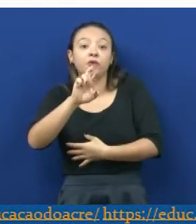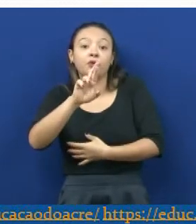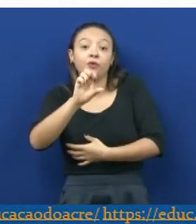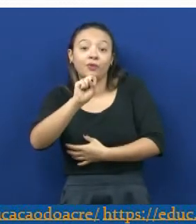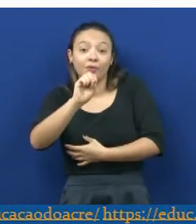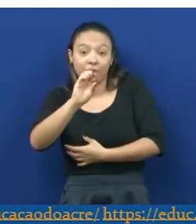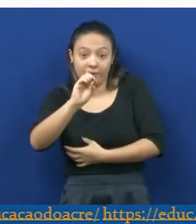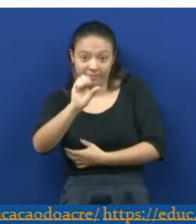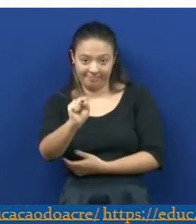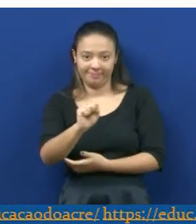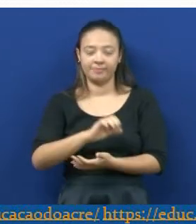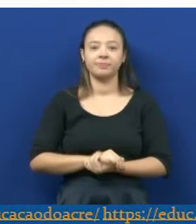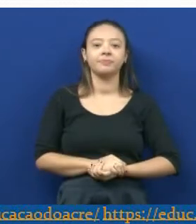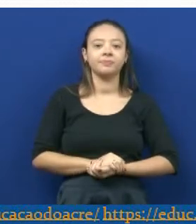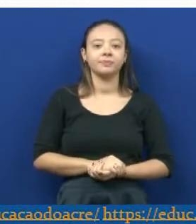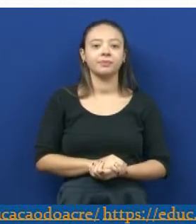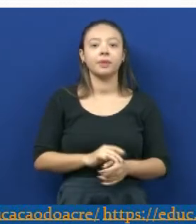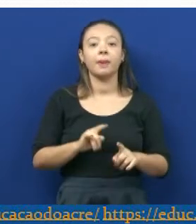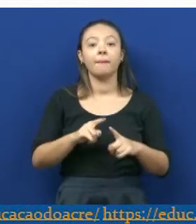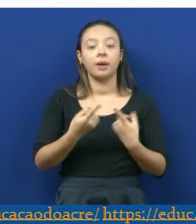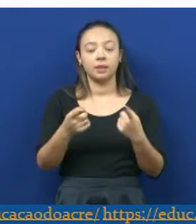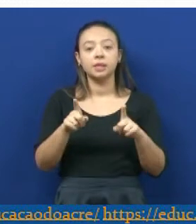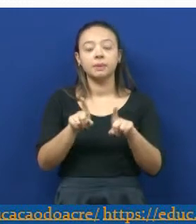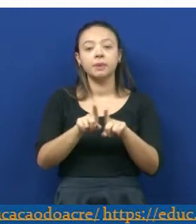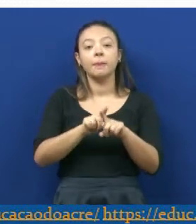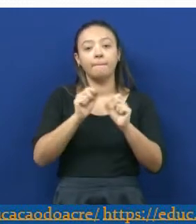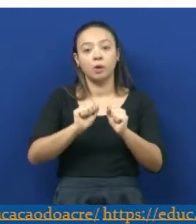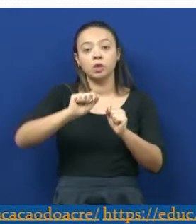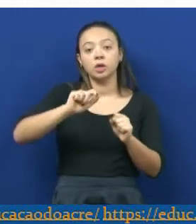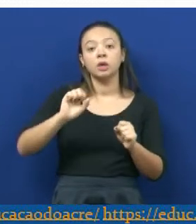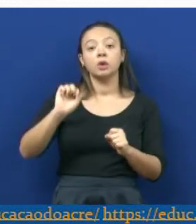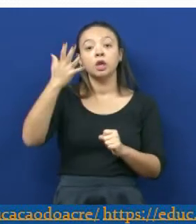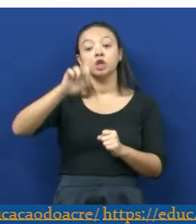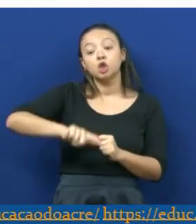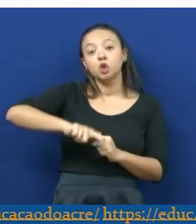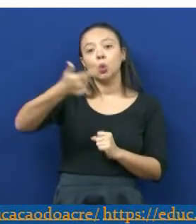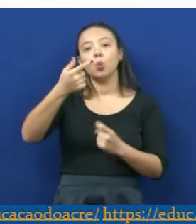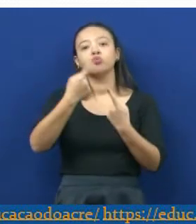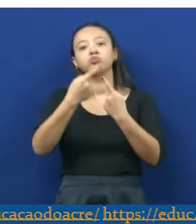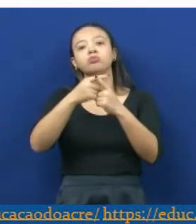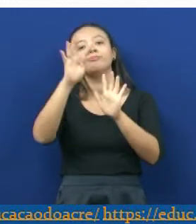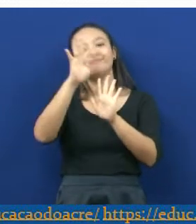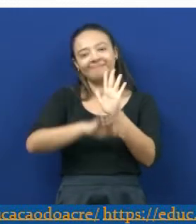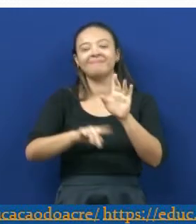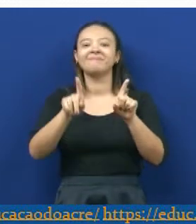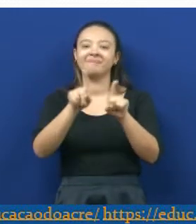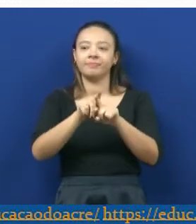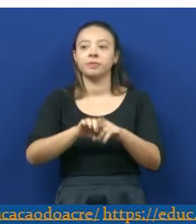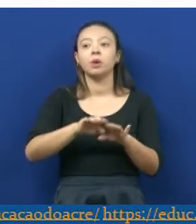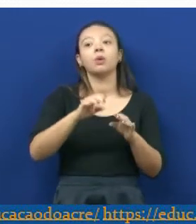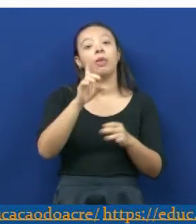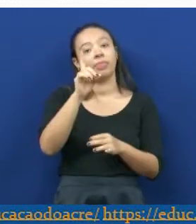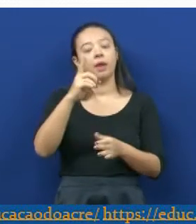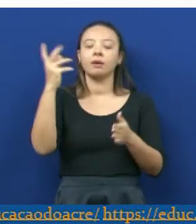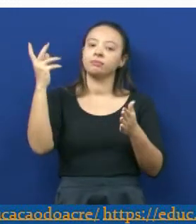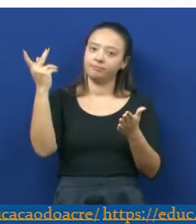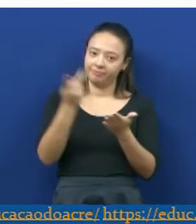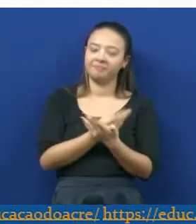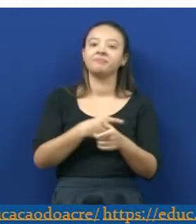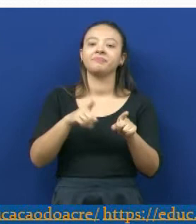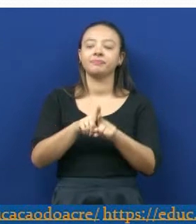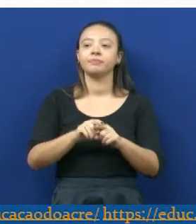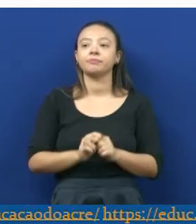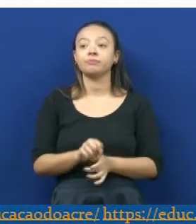eu posso ter uma narrativa também em prosa. Então a gente já elimina essa questão aí, essa alternativa. A